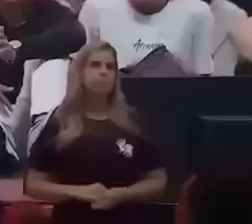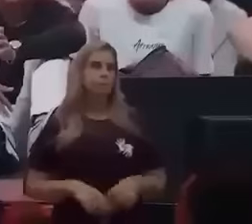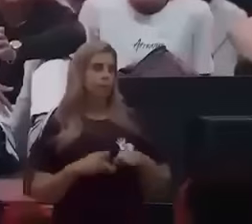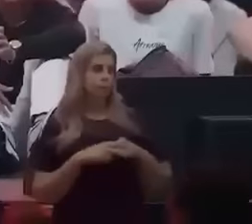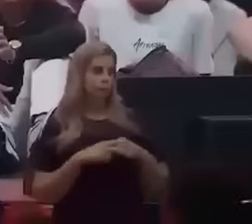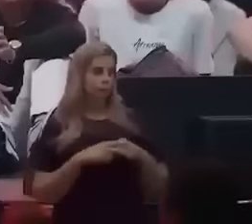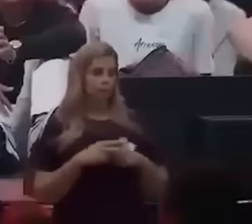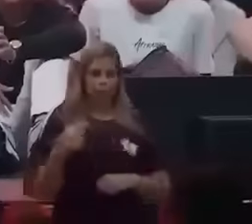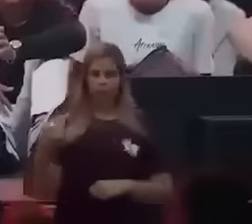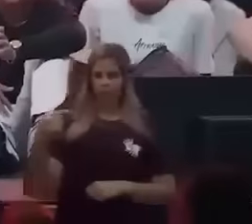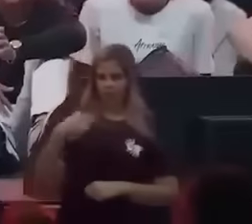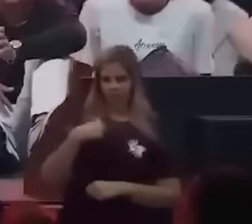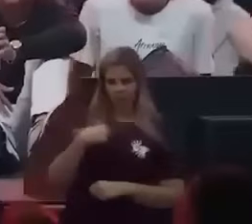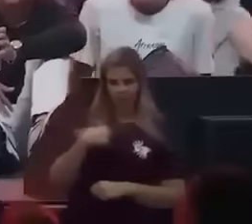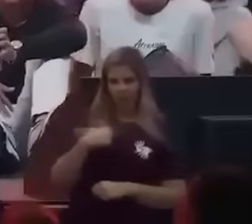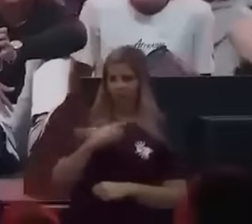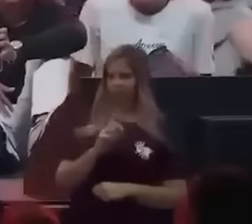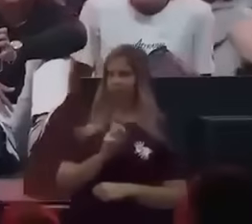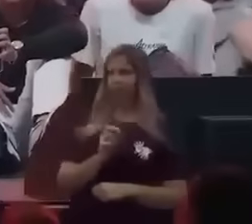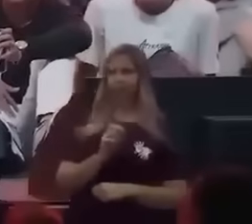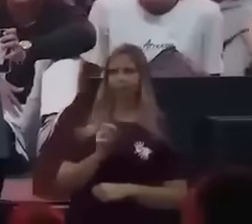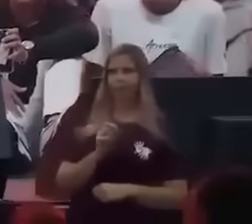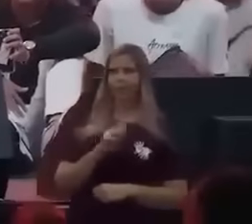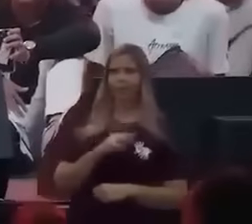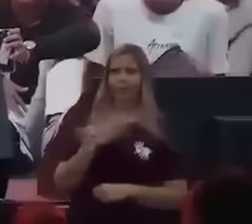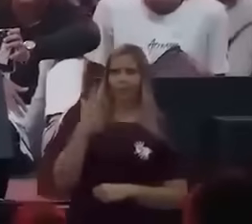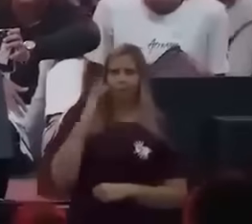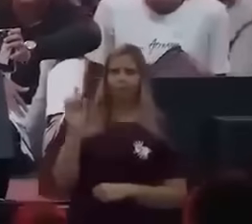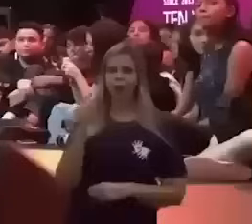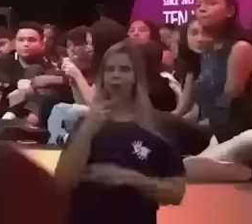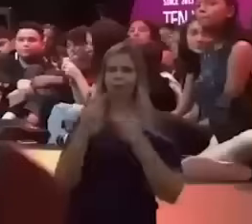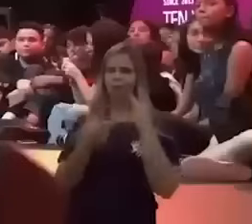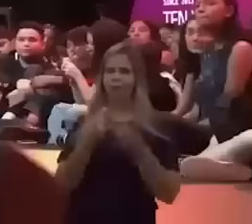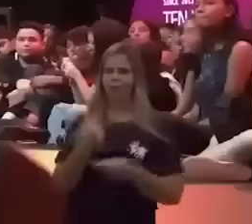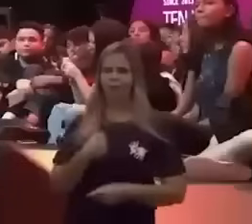O Pedro nega diante de todos: eu não sei o que dizes,